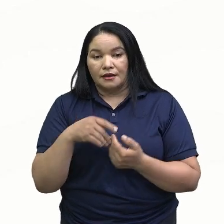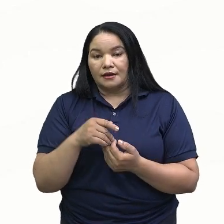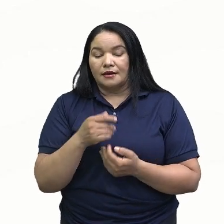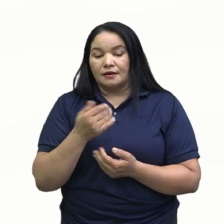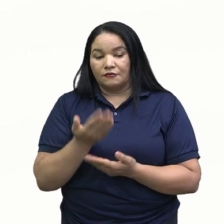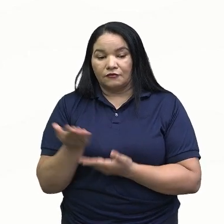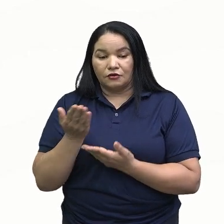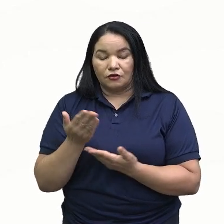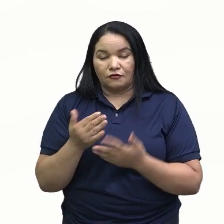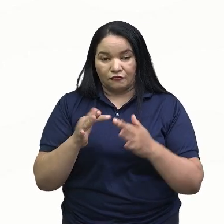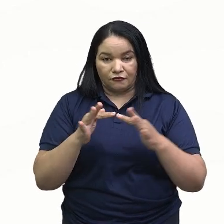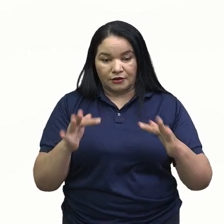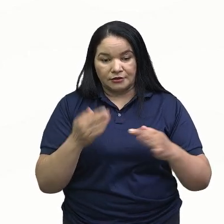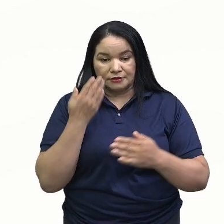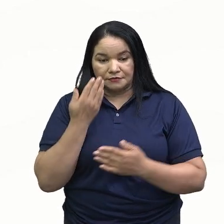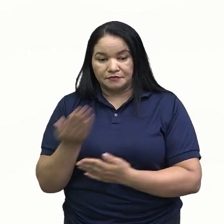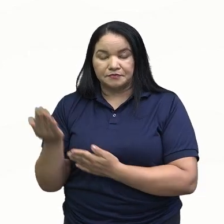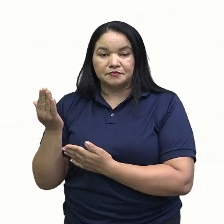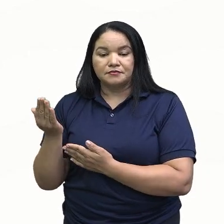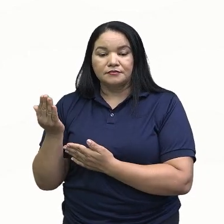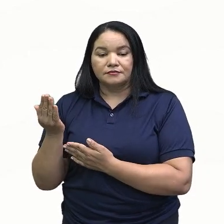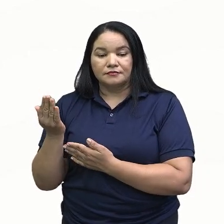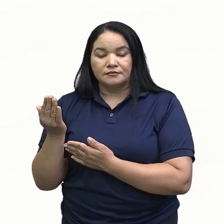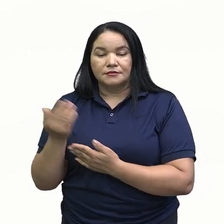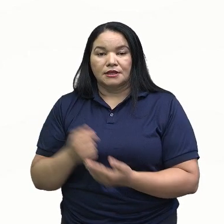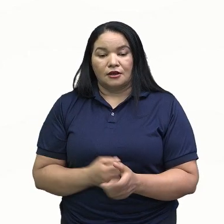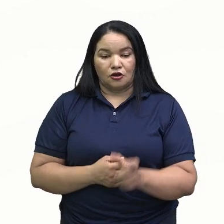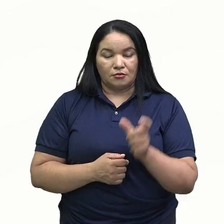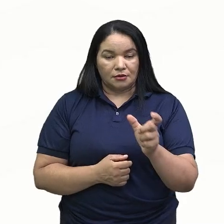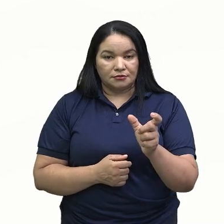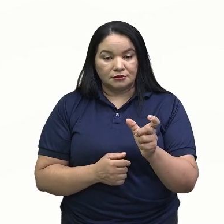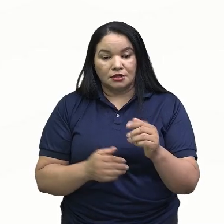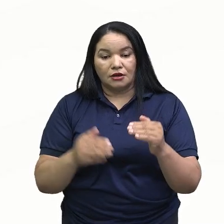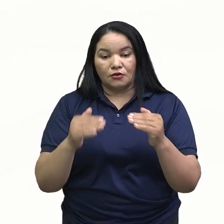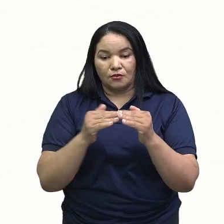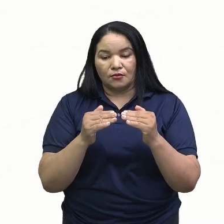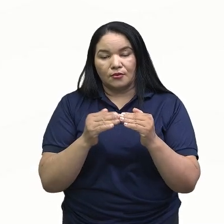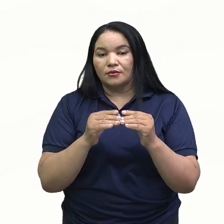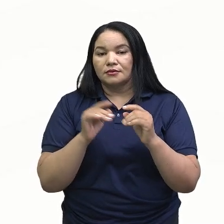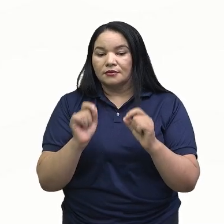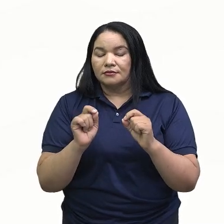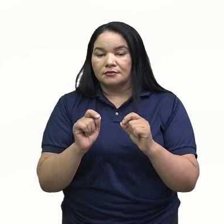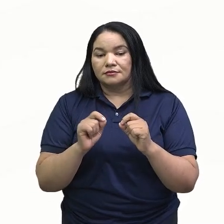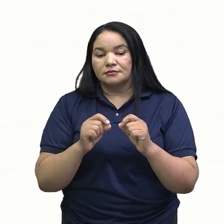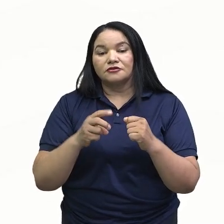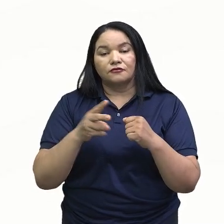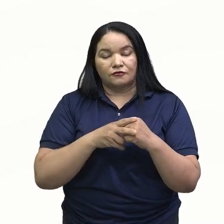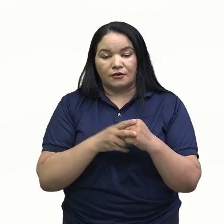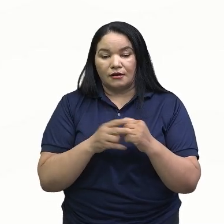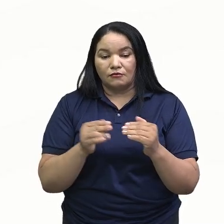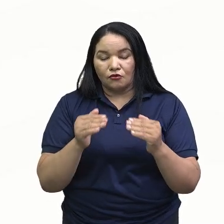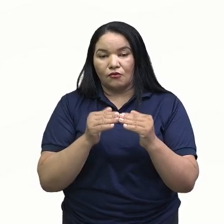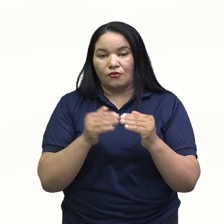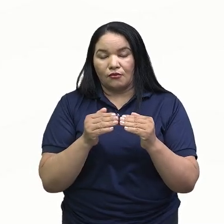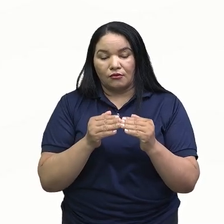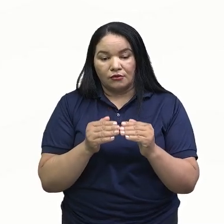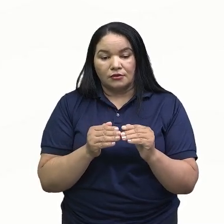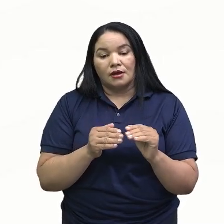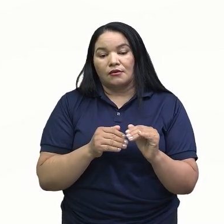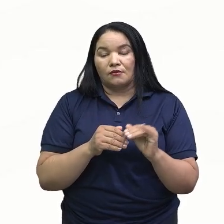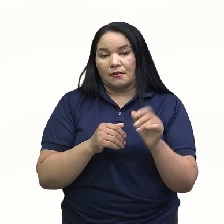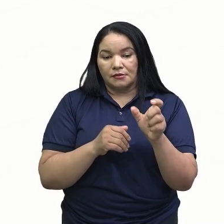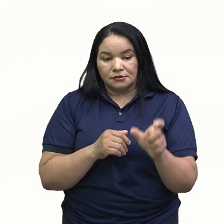Excelência dará uma entrevista hoje. Está concordando, o verbo aí está concordando, então, com a pessoa, né? Então,